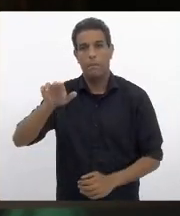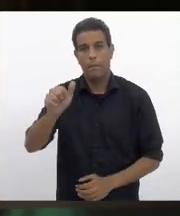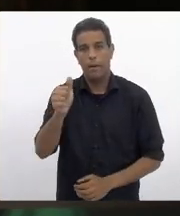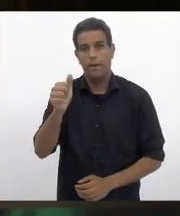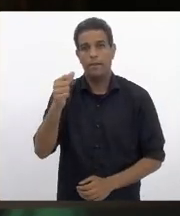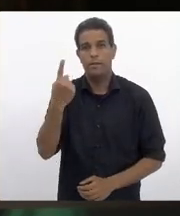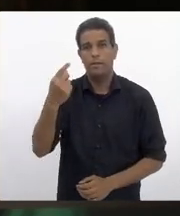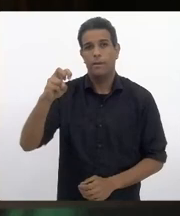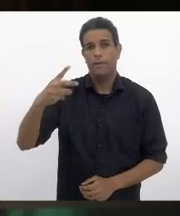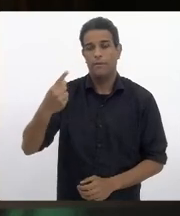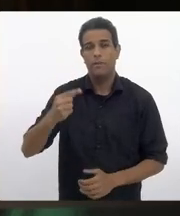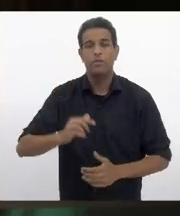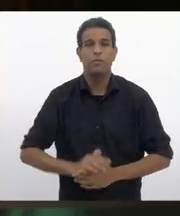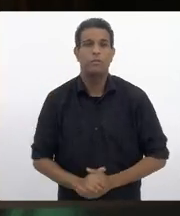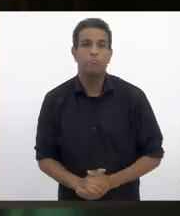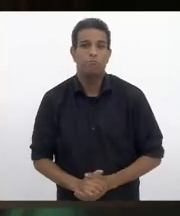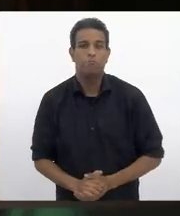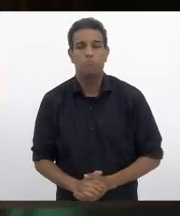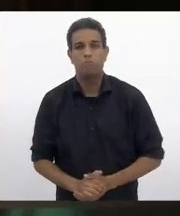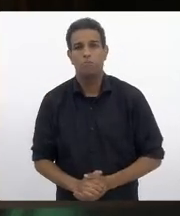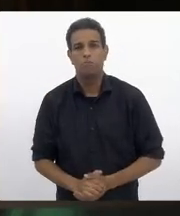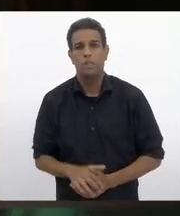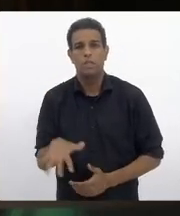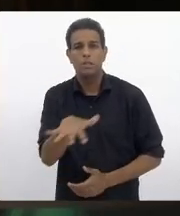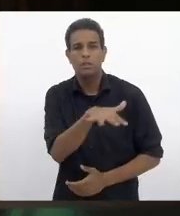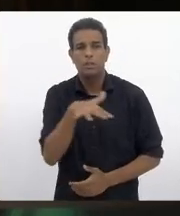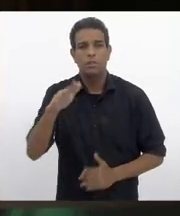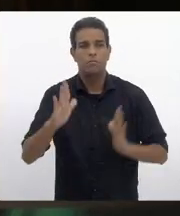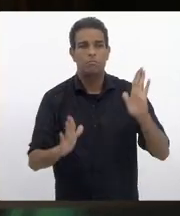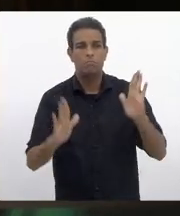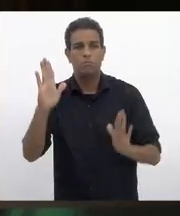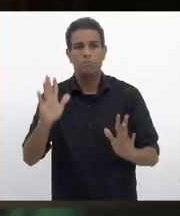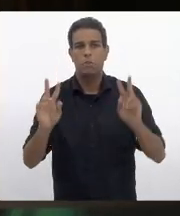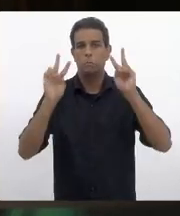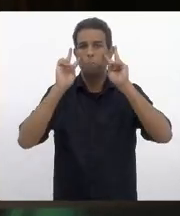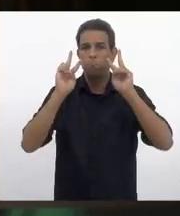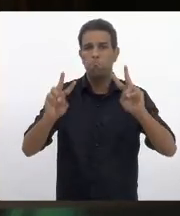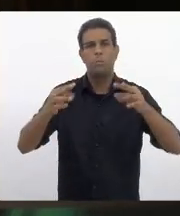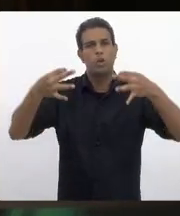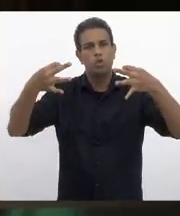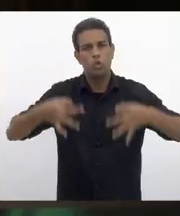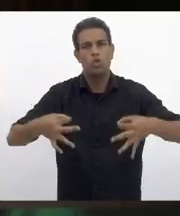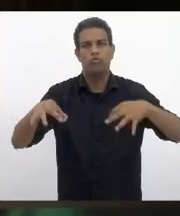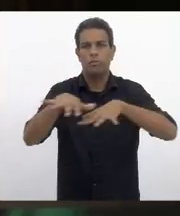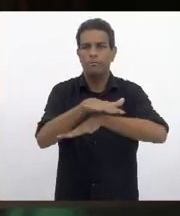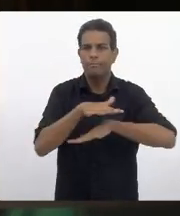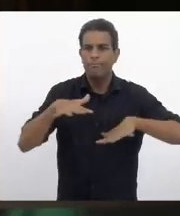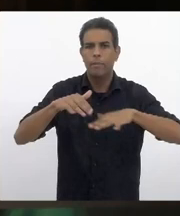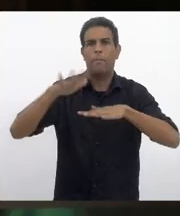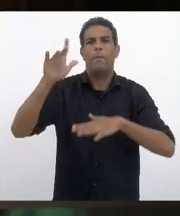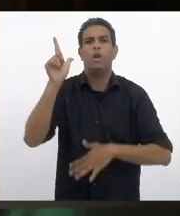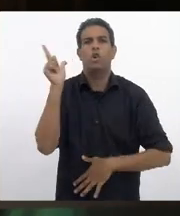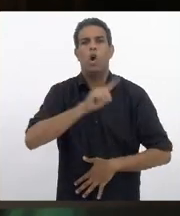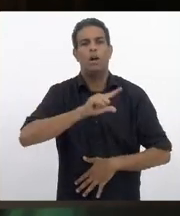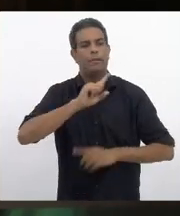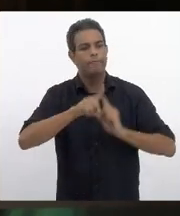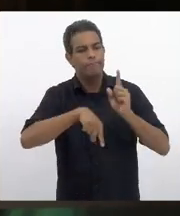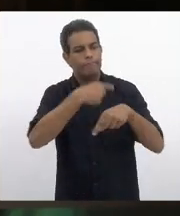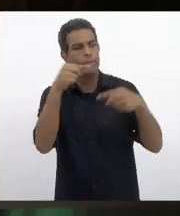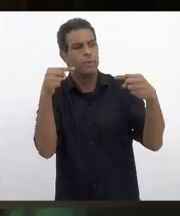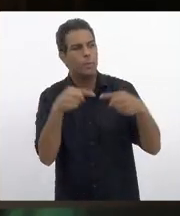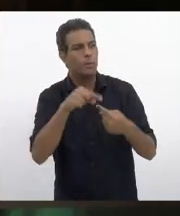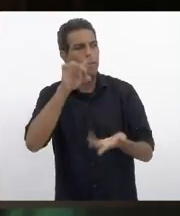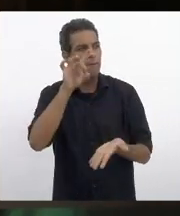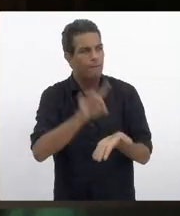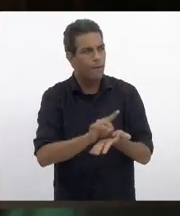80. E até chegar ao momento que foi até relativamente, vejo como mais justo, mais ou menos, foi oficial com 200